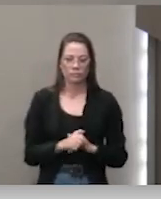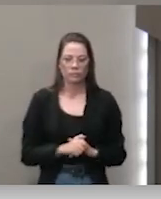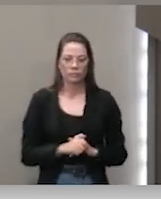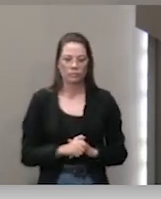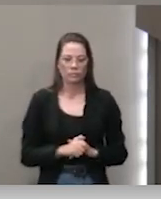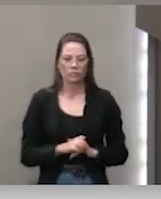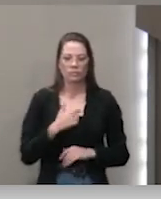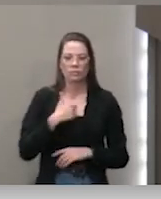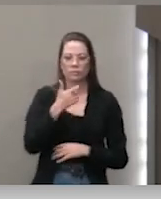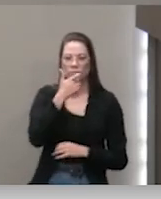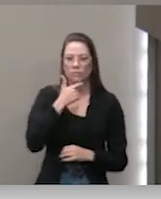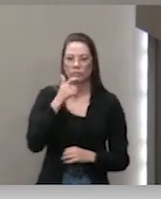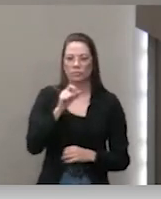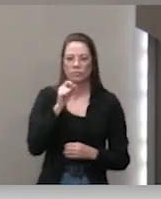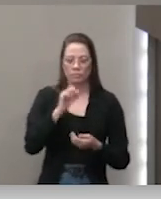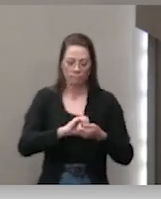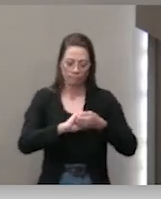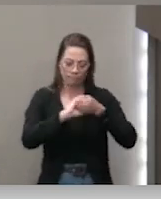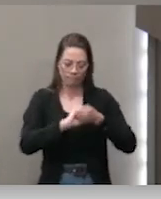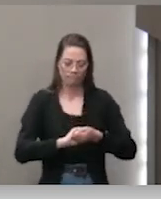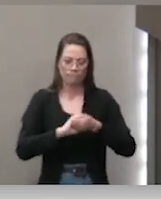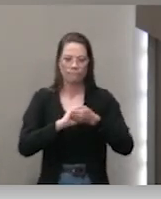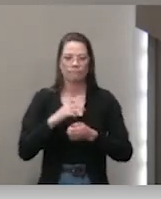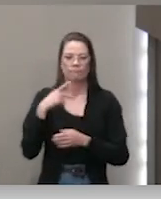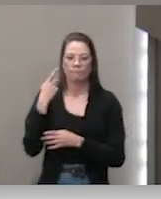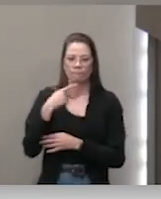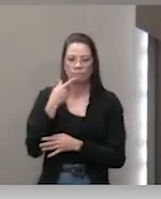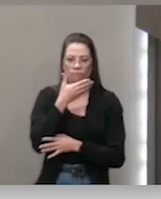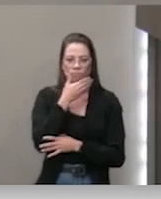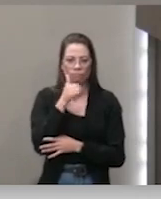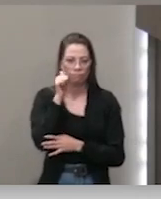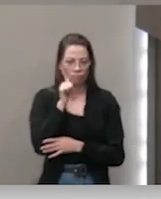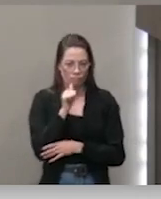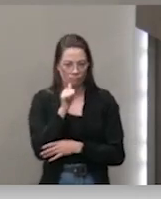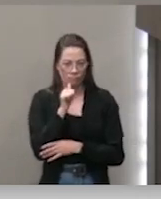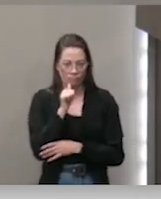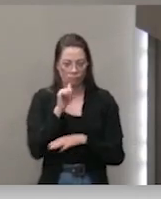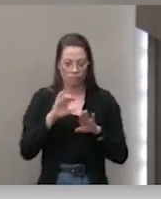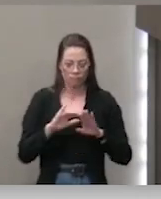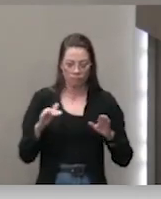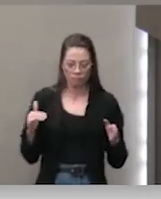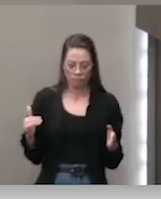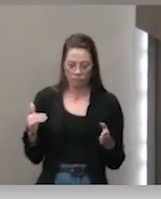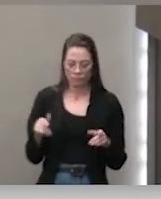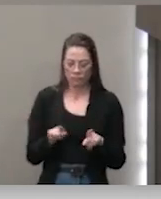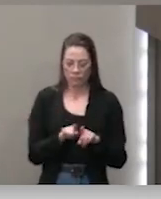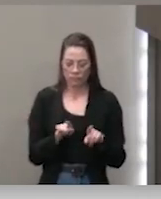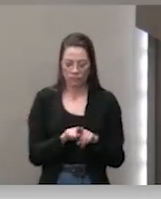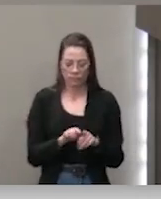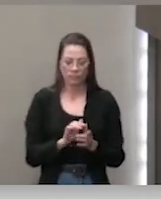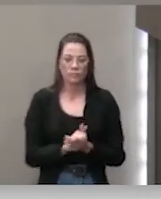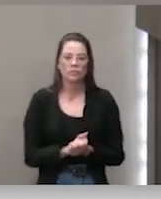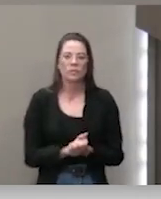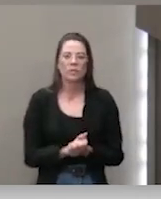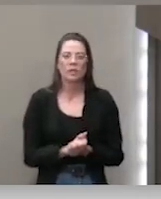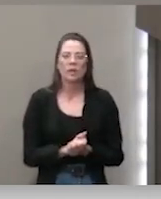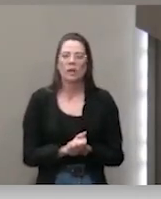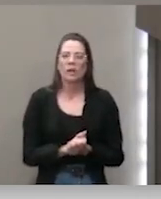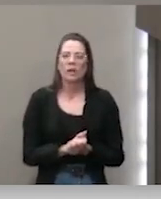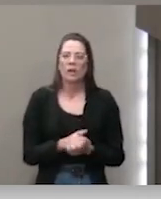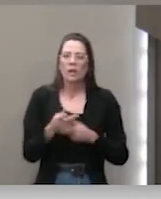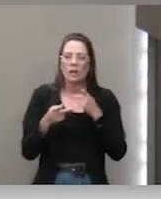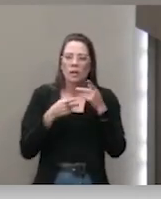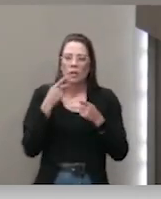eu acho que gostaria de cumprimentar também os vereadores, as colegas vereadoras e a nossa mesa diretora. Mas eu gostaria de falar ao senhor,